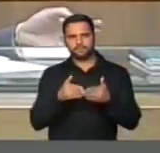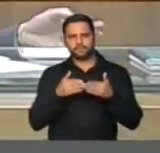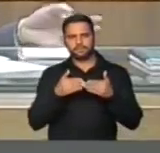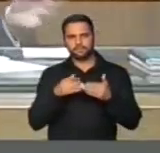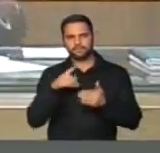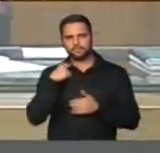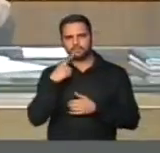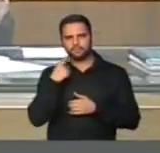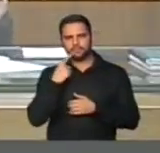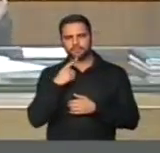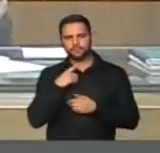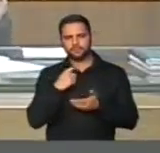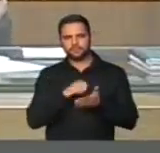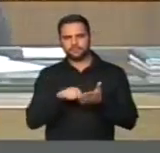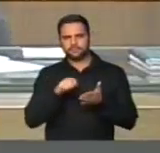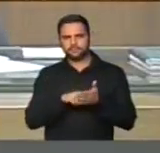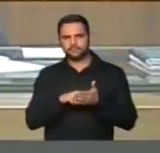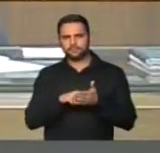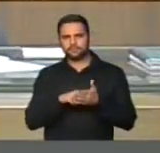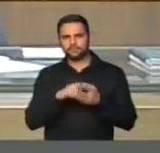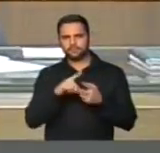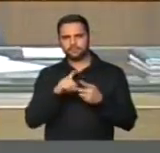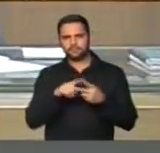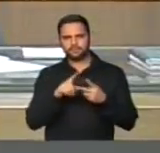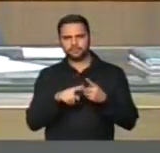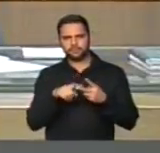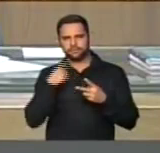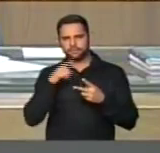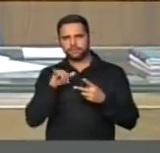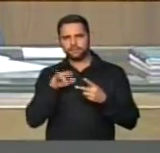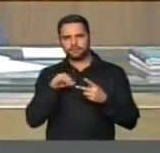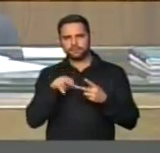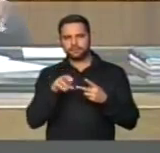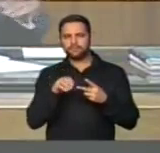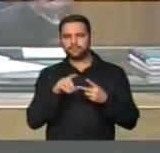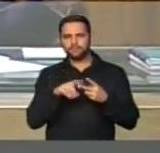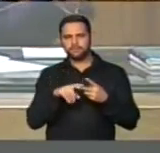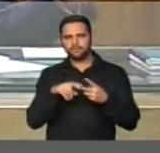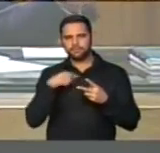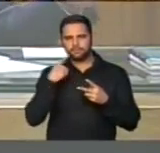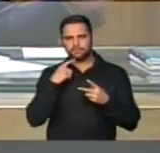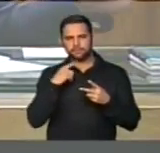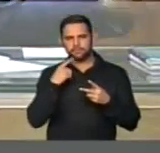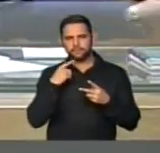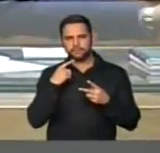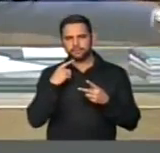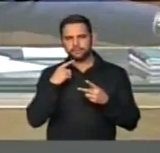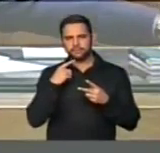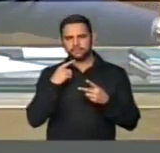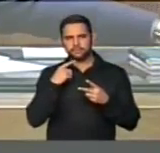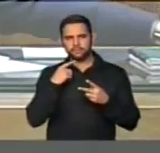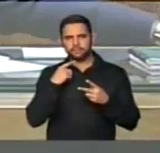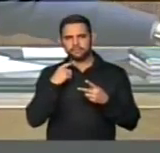solicitar ao deputado, que também estava escrito, era o segundo depois da deputada Laura Carneiro, ao deputado